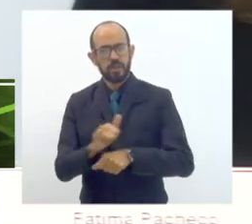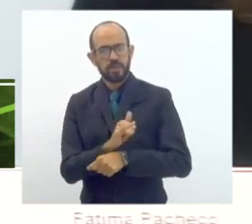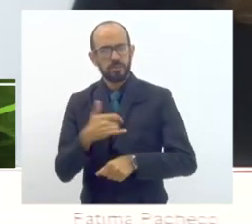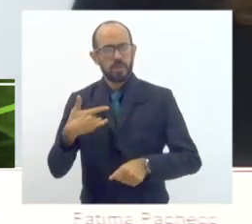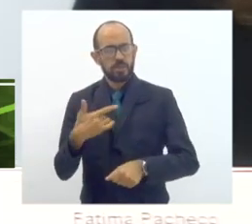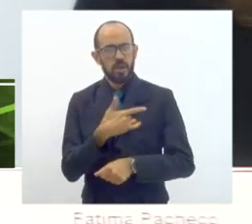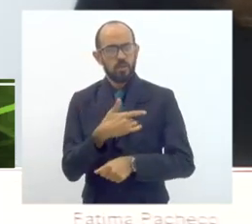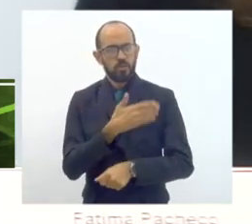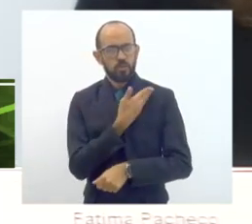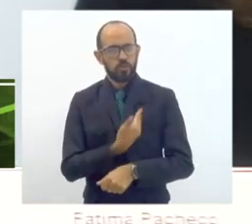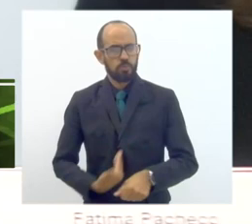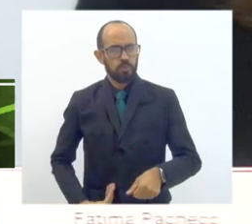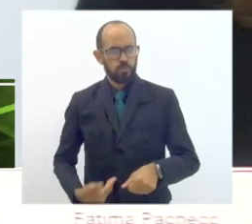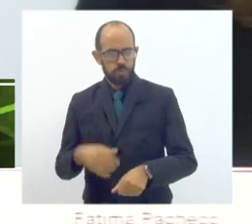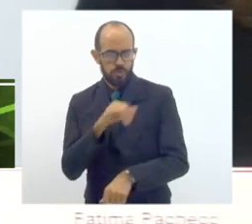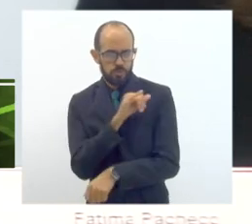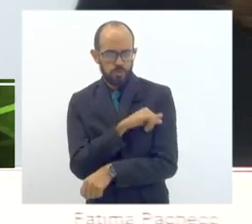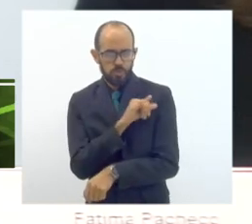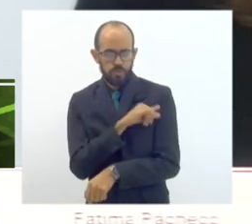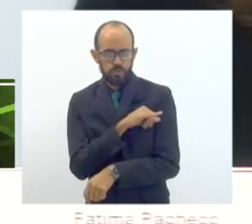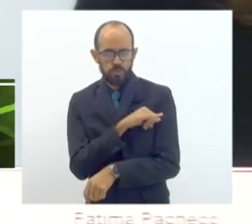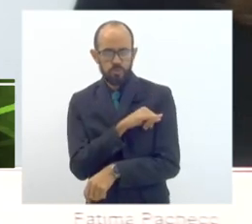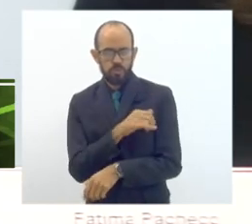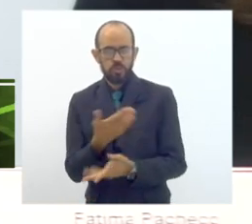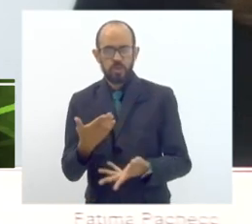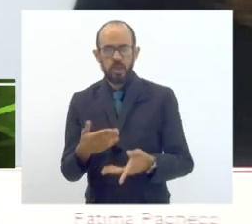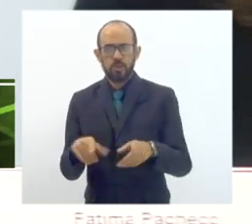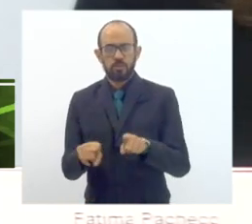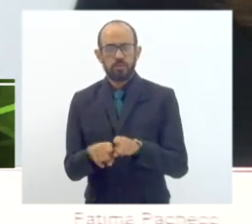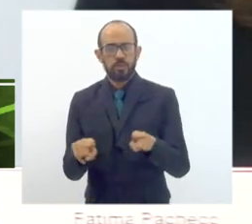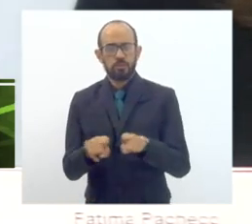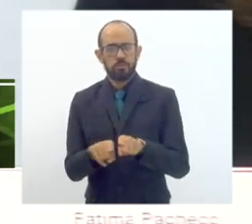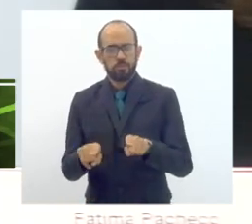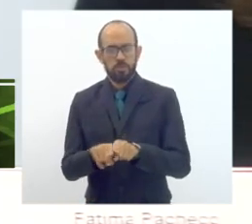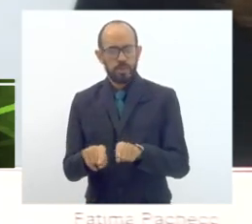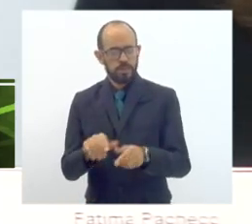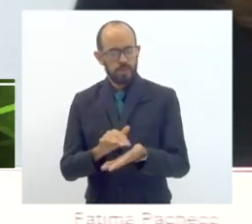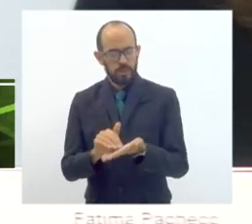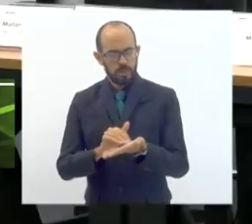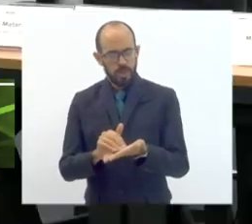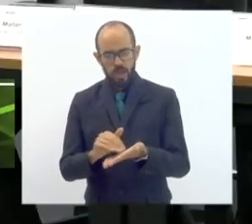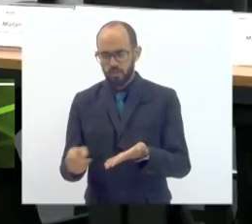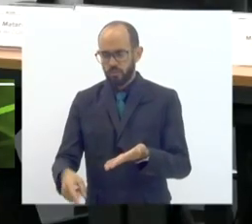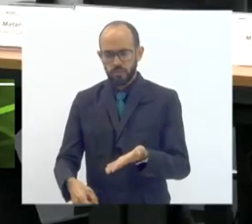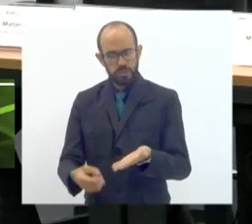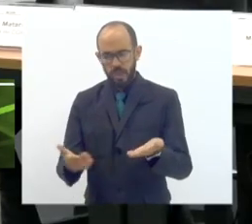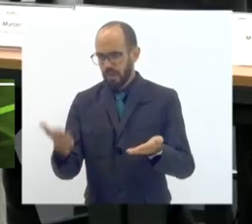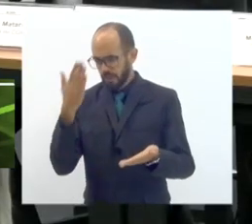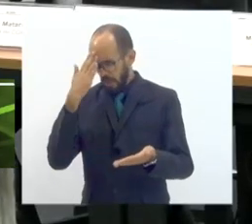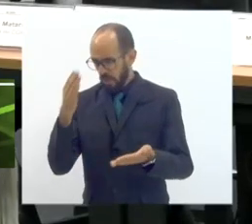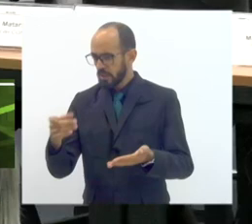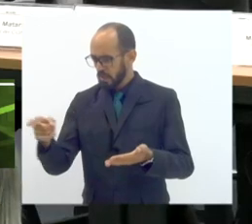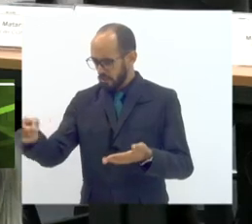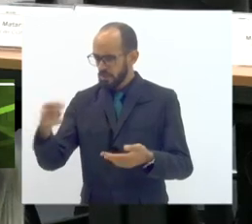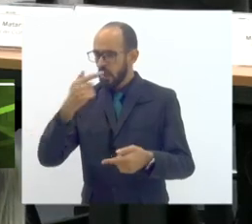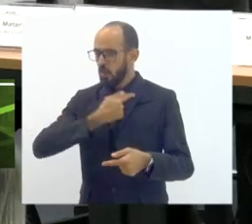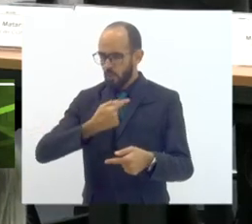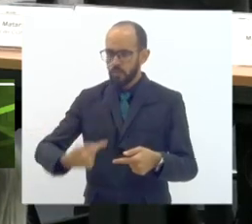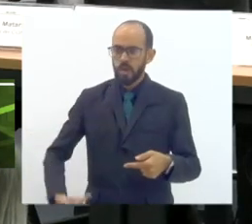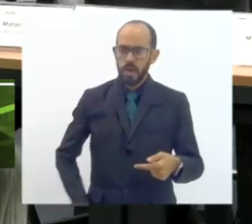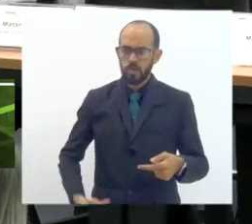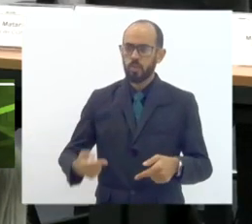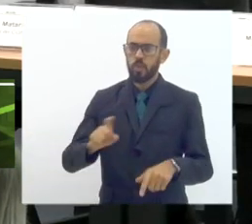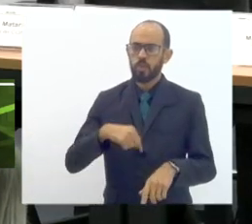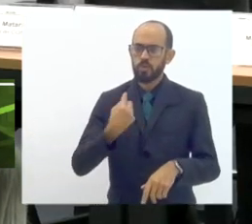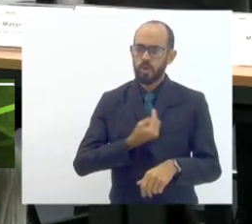do Estado do Rio de Janeiro. Então, eu queria aqui, secretário, que você levasse esse agradecimento ao nosso governador. Participamos